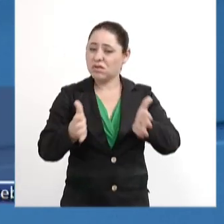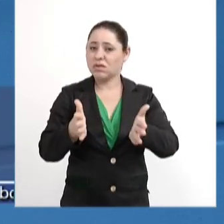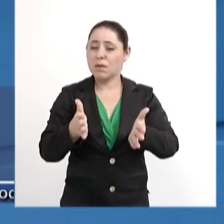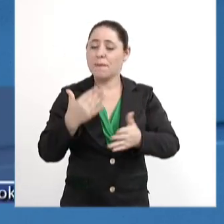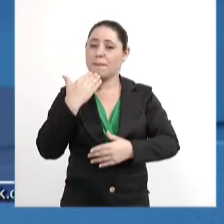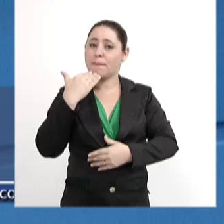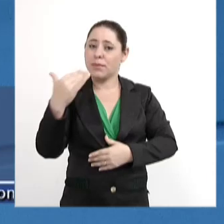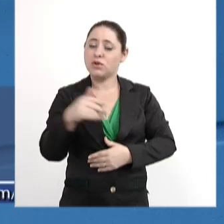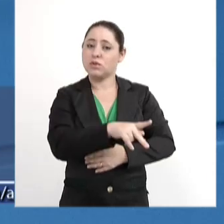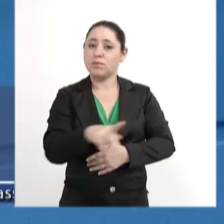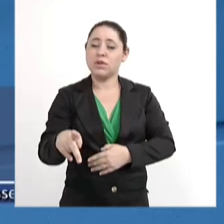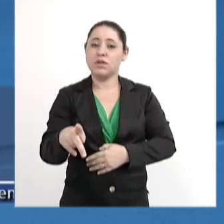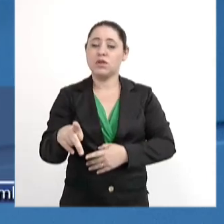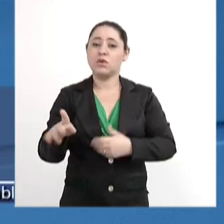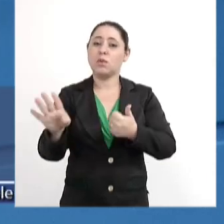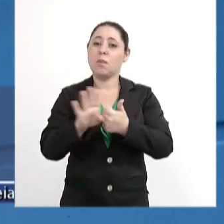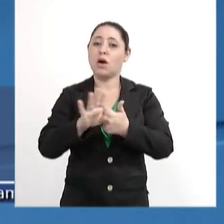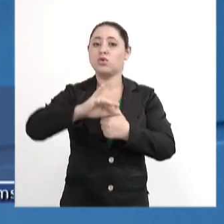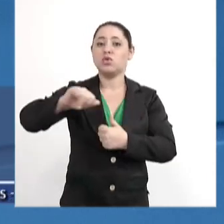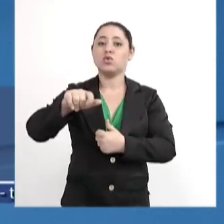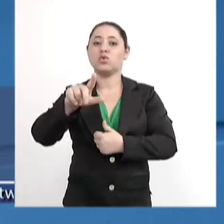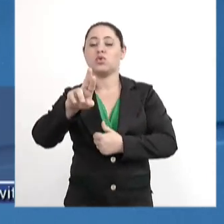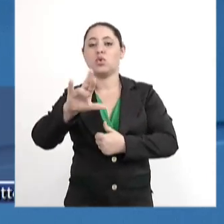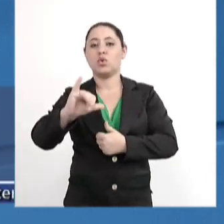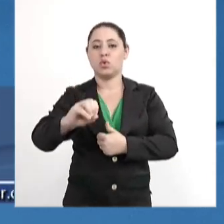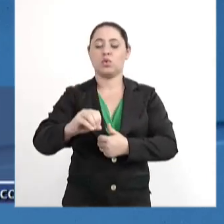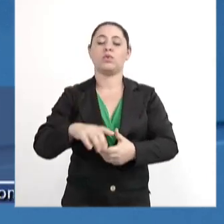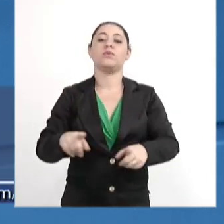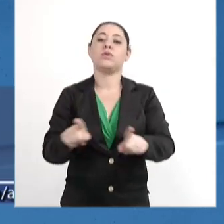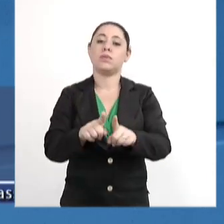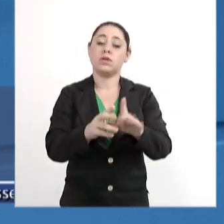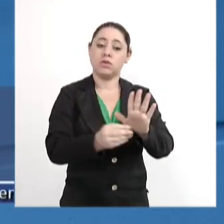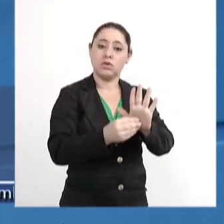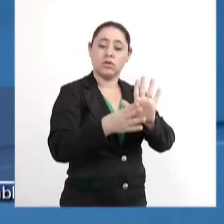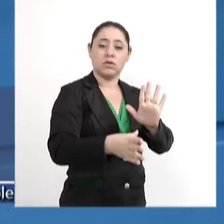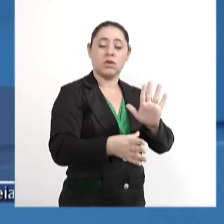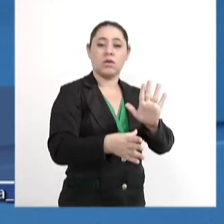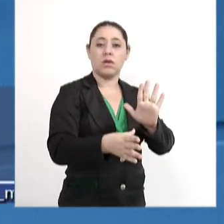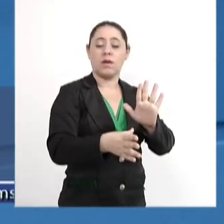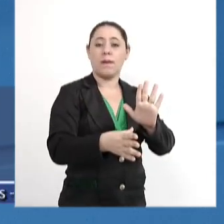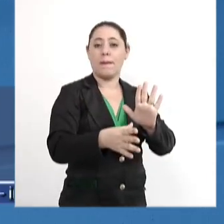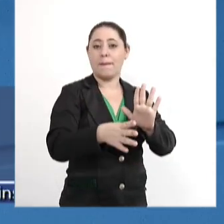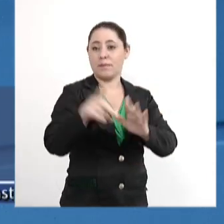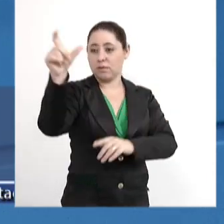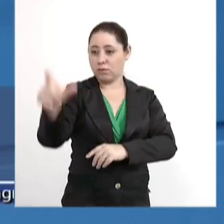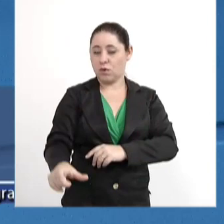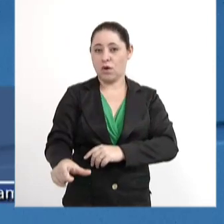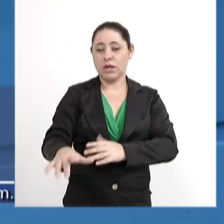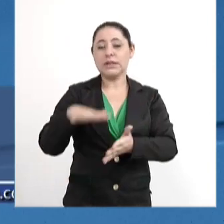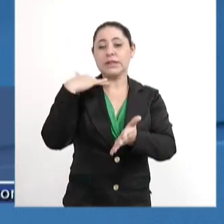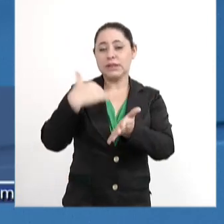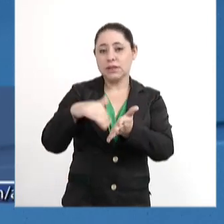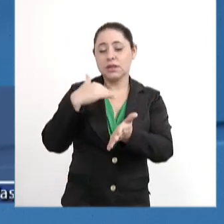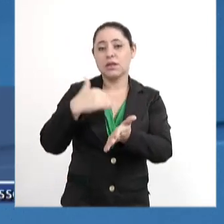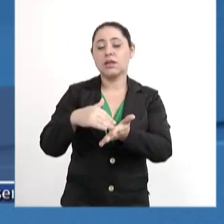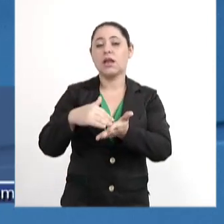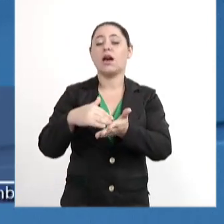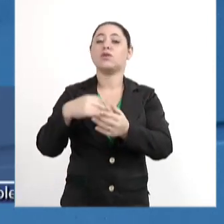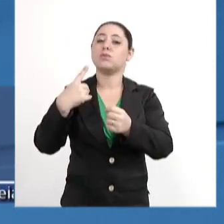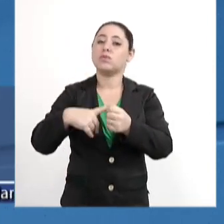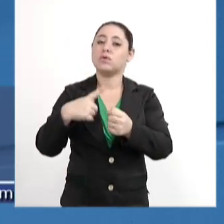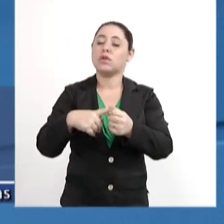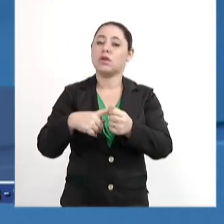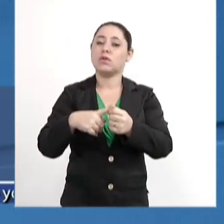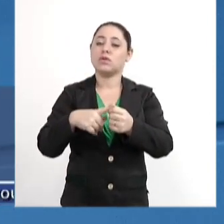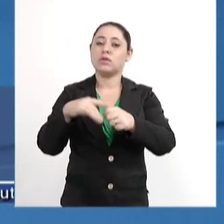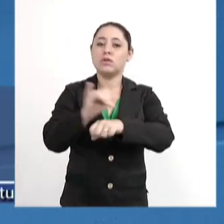amigo presidente lá, pedido do Júlio. A outra indicação, senhor presidente, indicação ao ilustríssimo senhor Rudi Fiorese, secretário municipal de